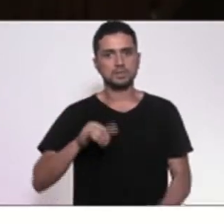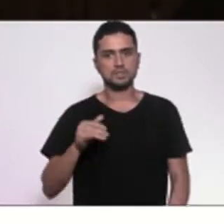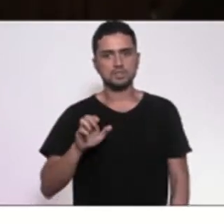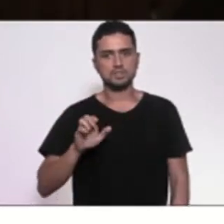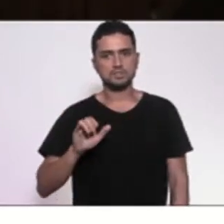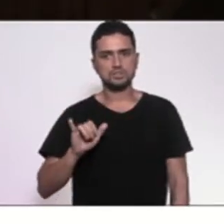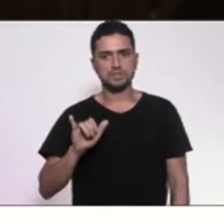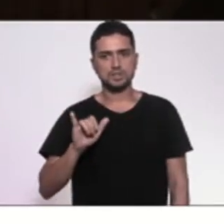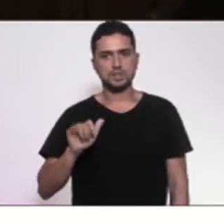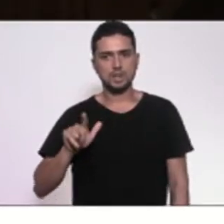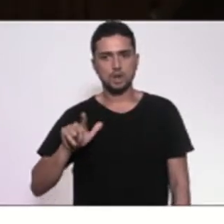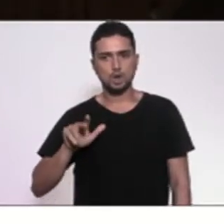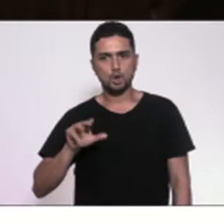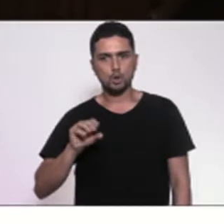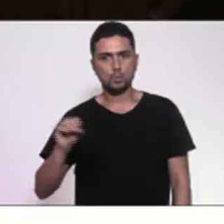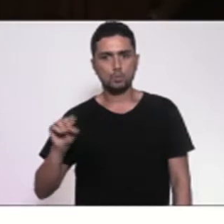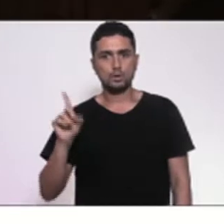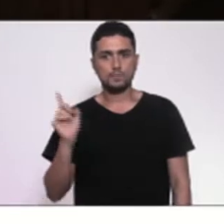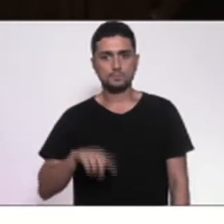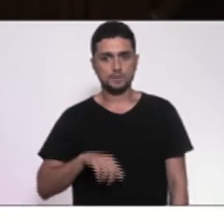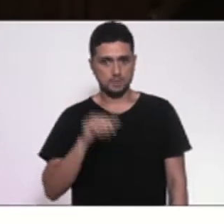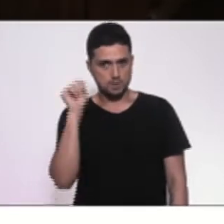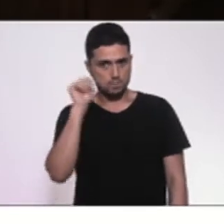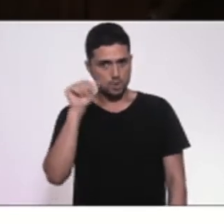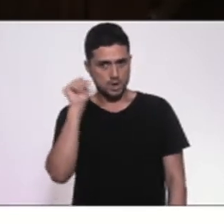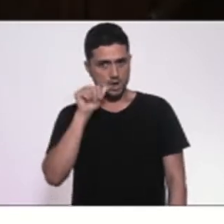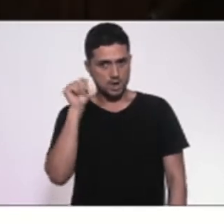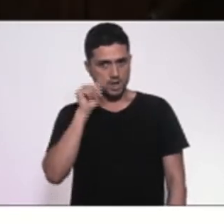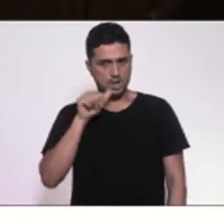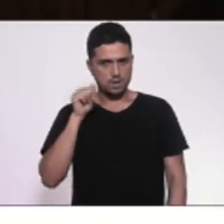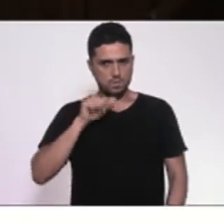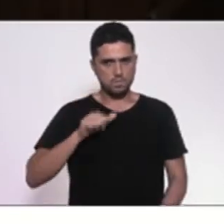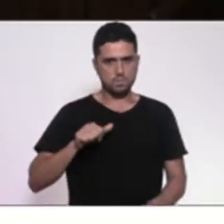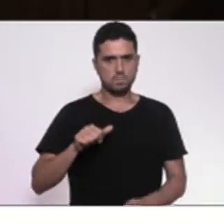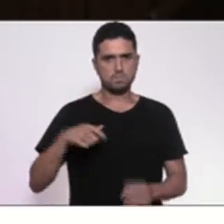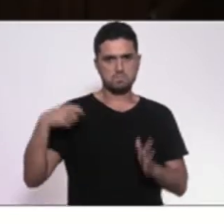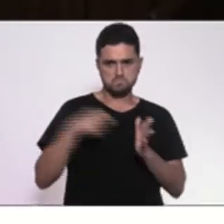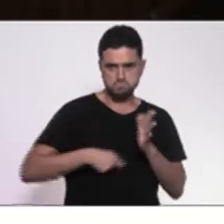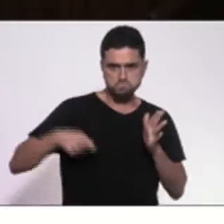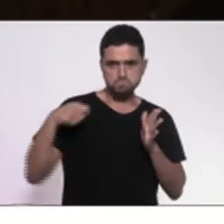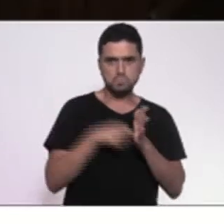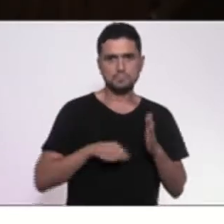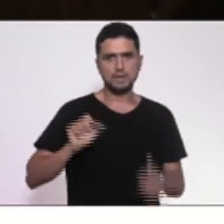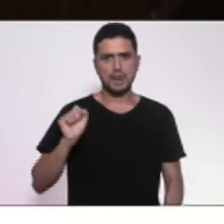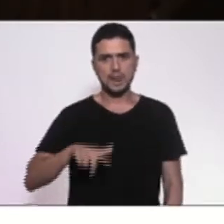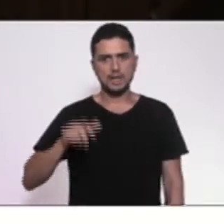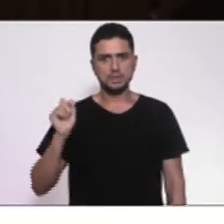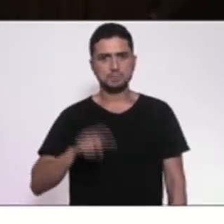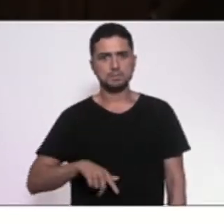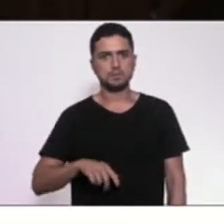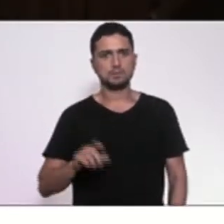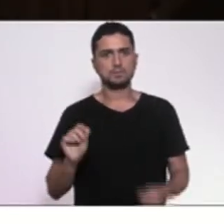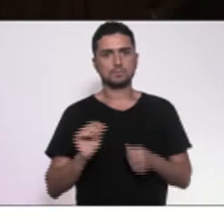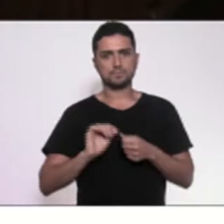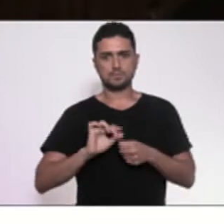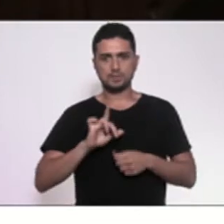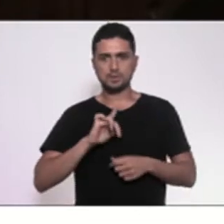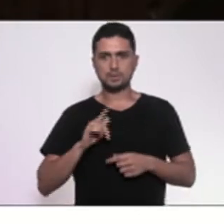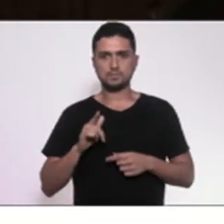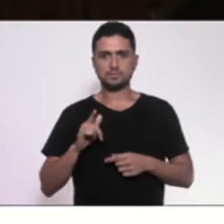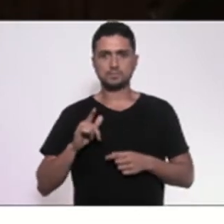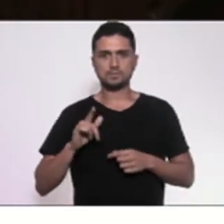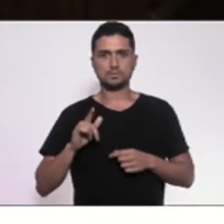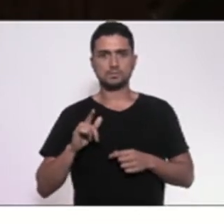Borges, ativista lésbica, que pauta a visibilidade, as demandas e a existência das lésbicas.